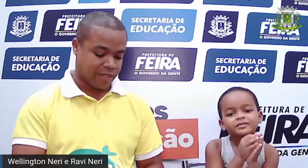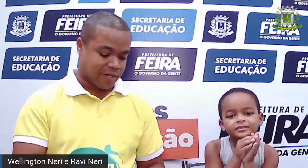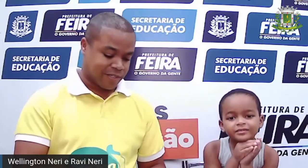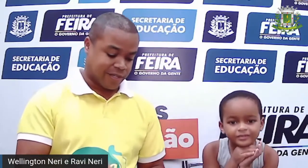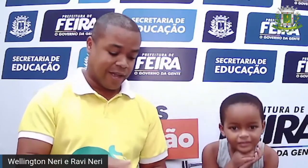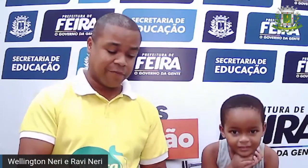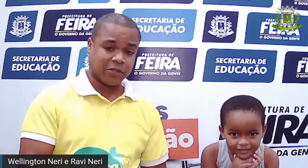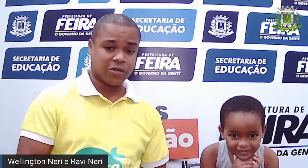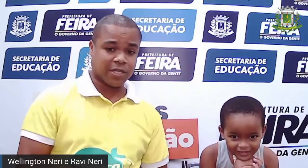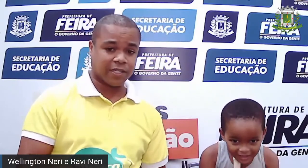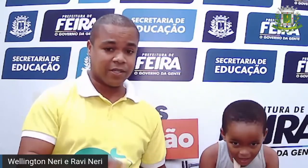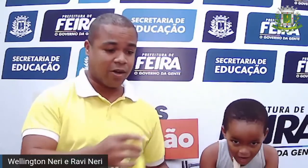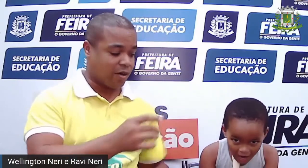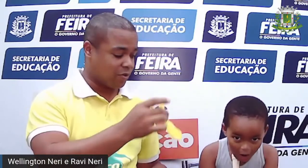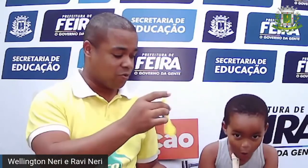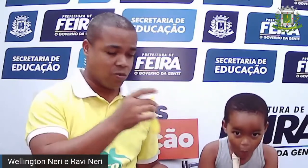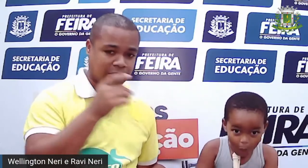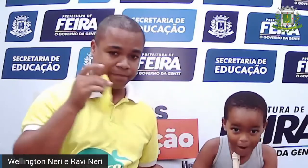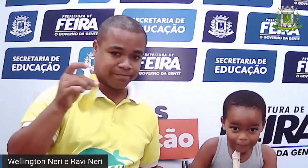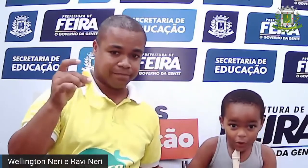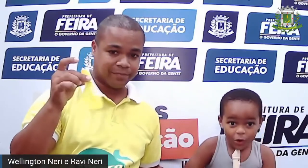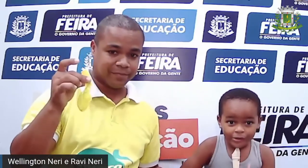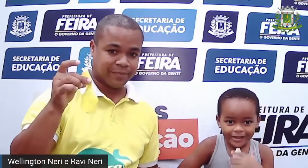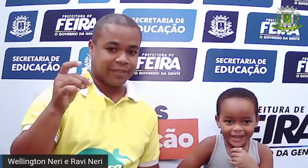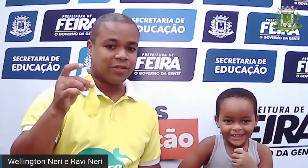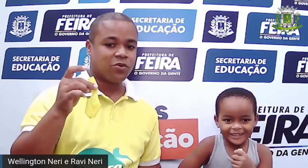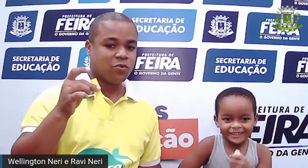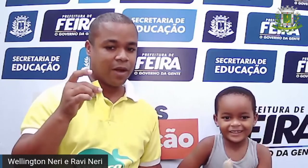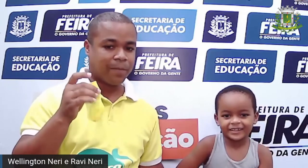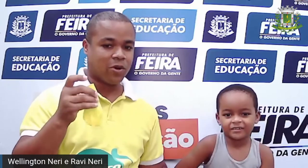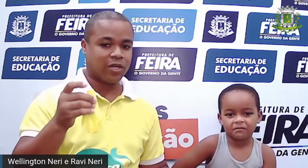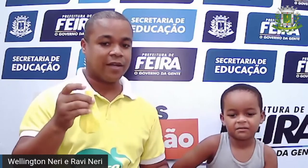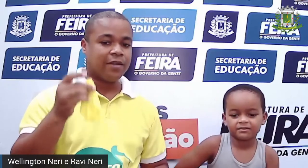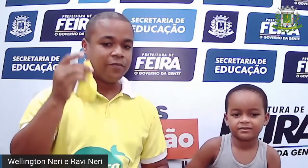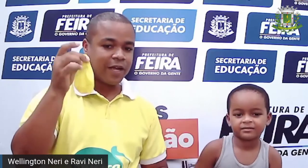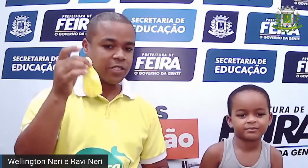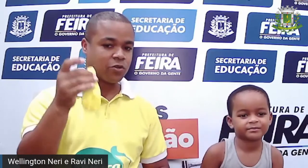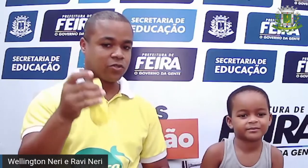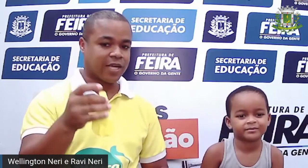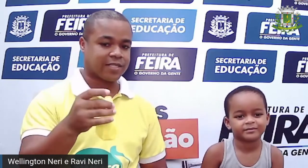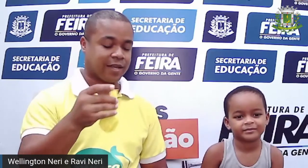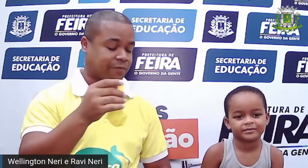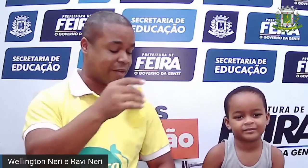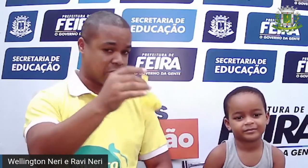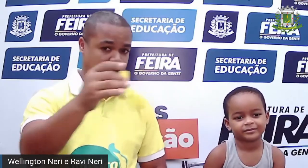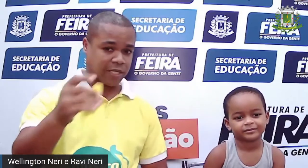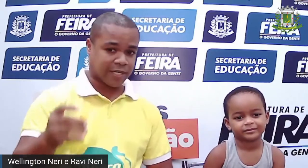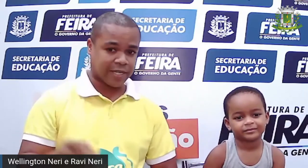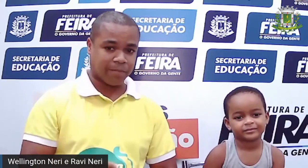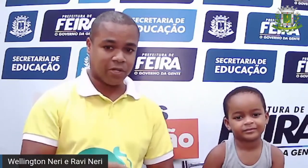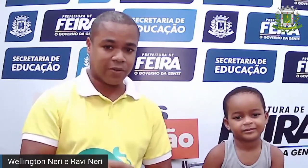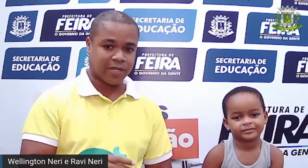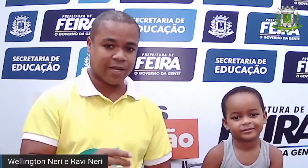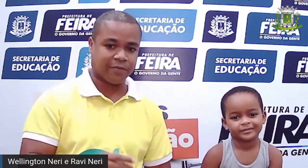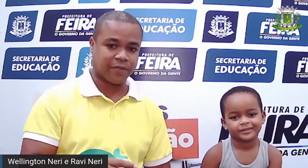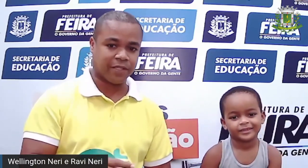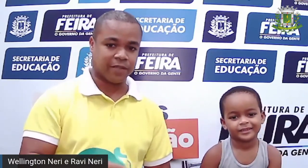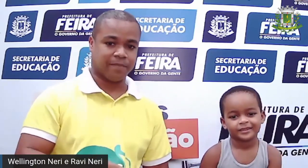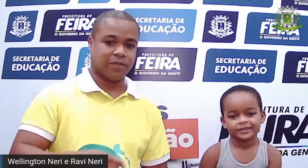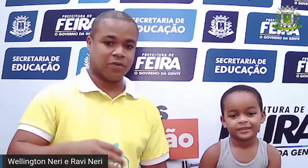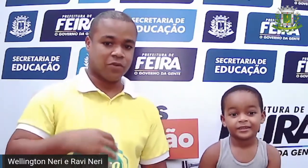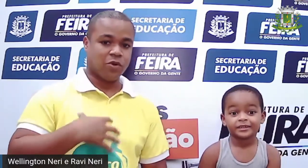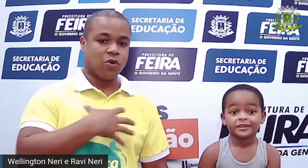bem. Ravi trouxe aqui, ó, uma... Uma bola. Faz de conta que essa... Faz de conta que essa bola é o quê,